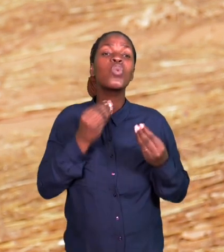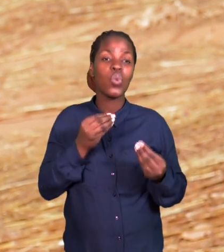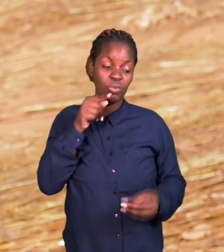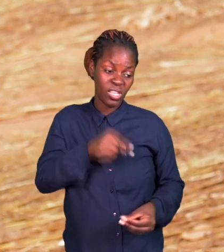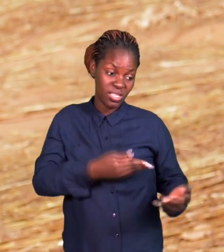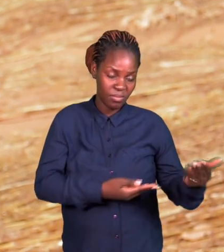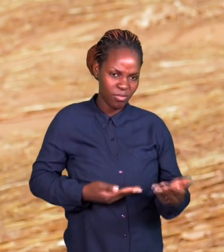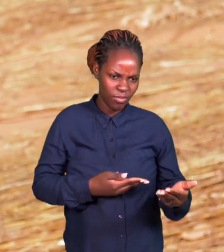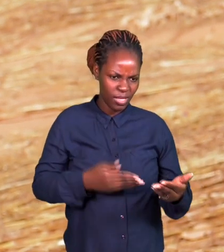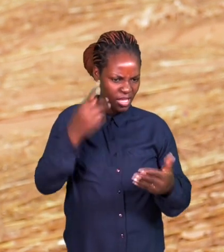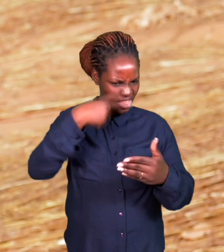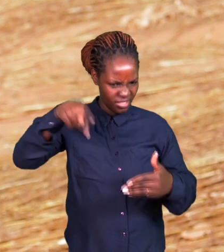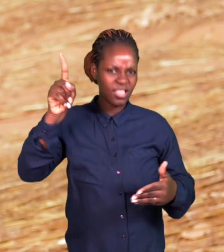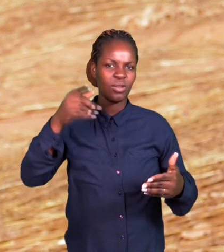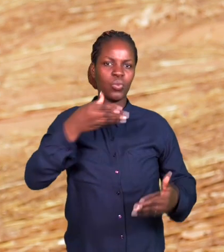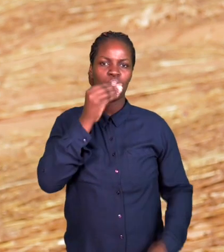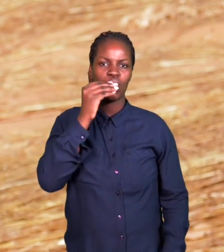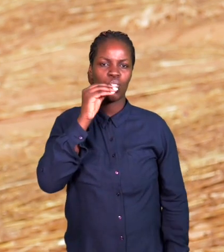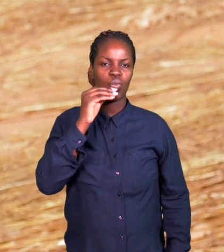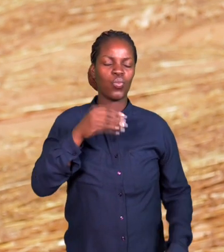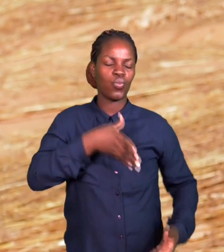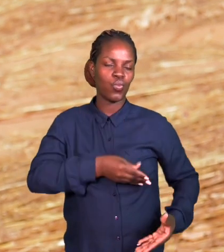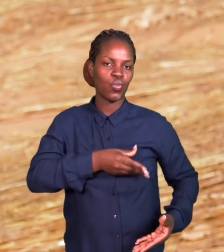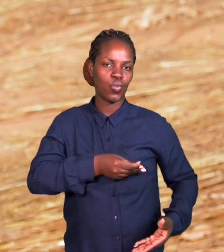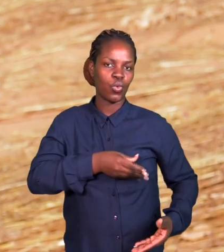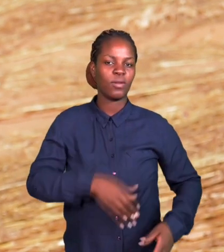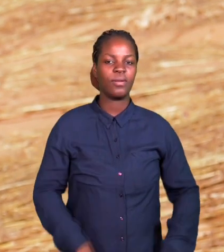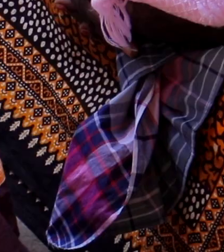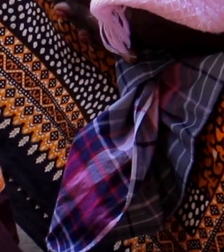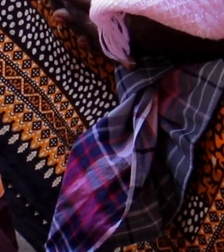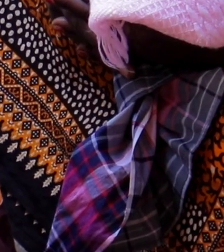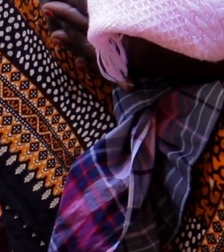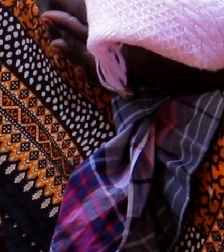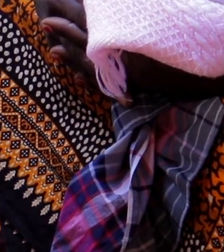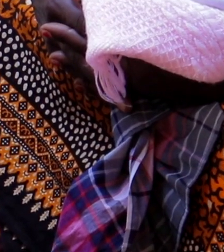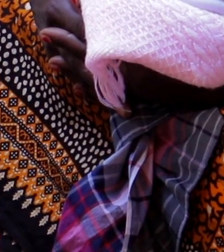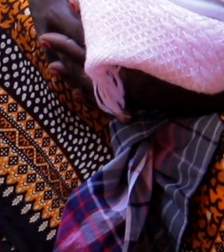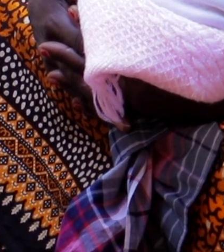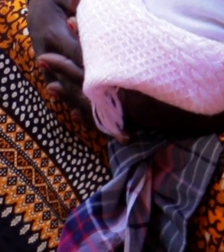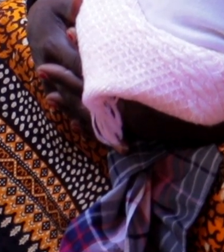como certificar se o bebê está a alimentar-se de forma correta.